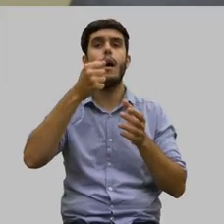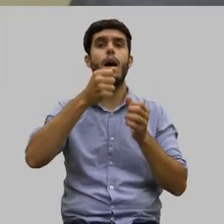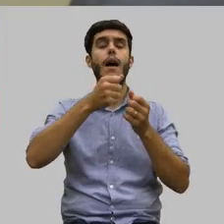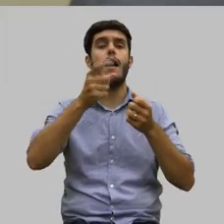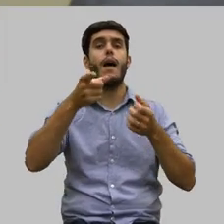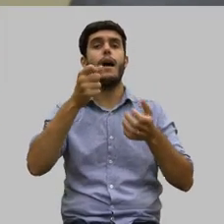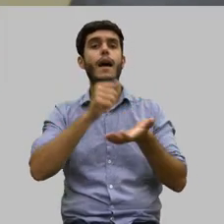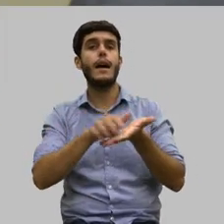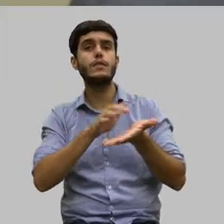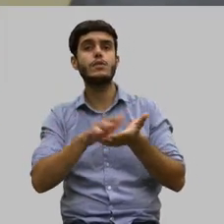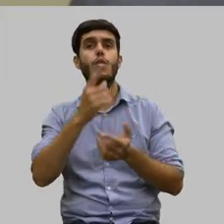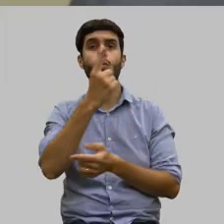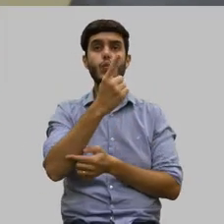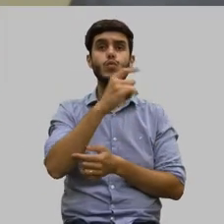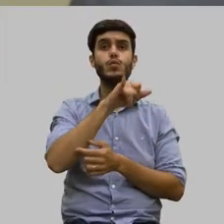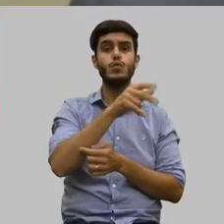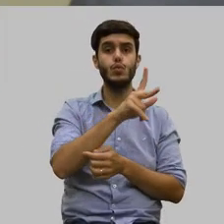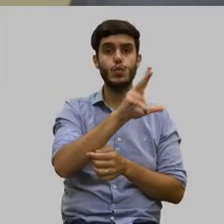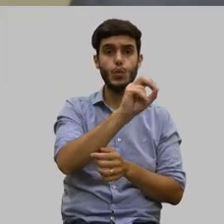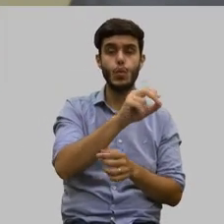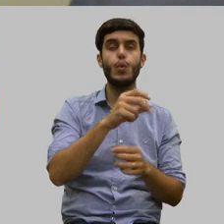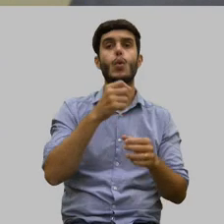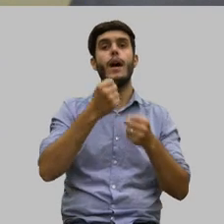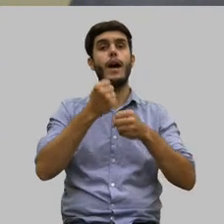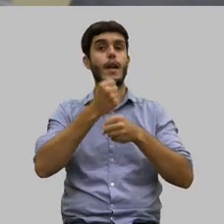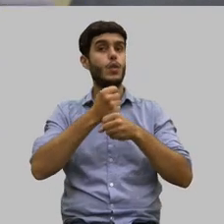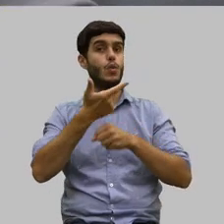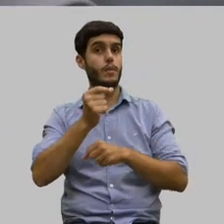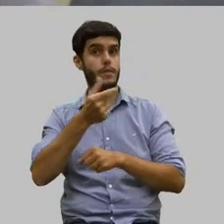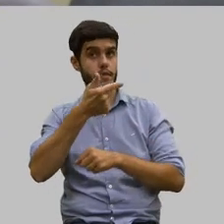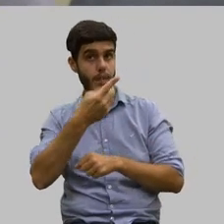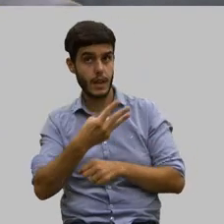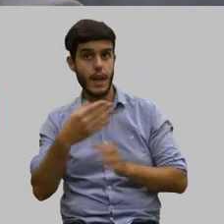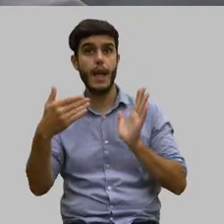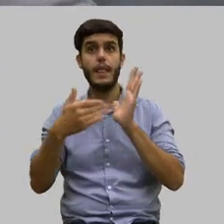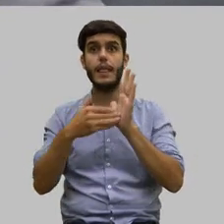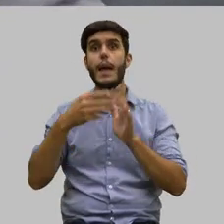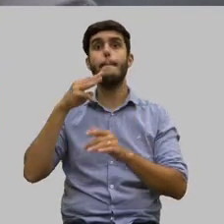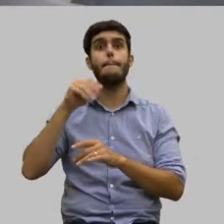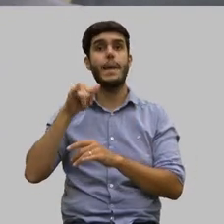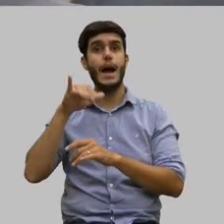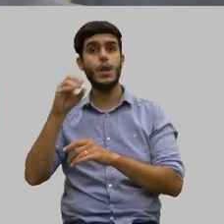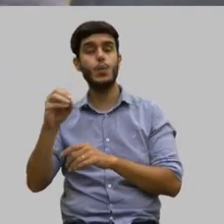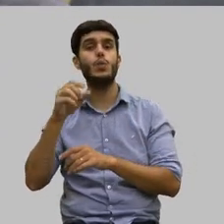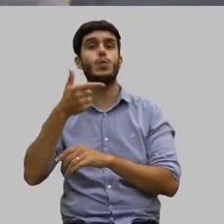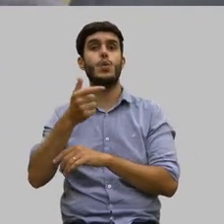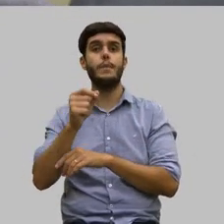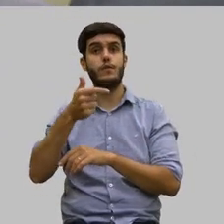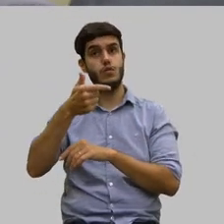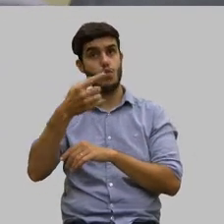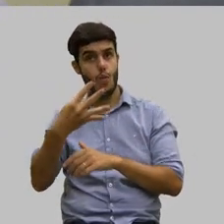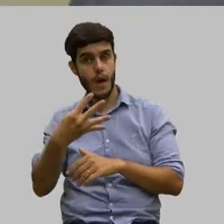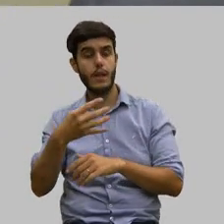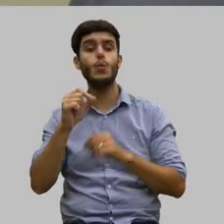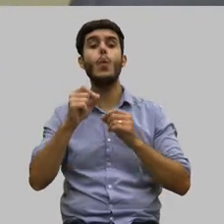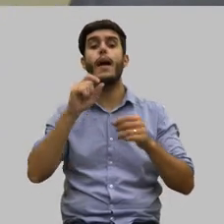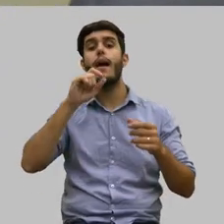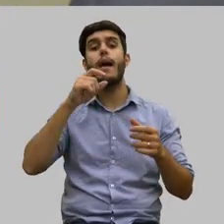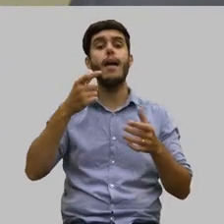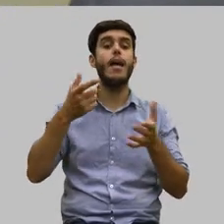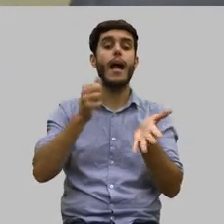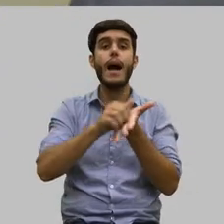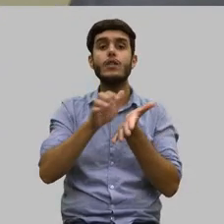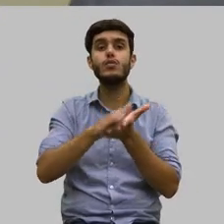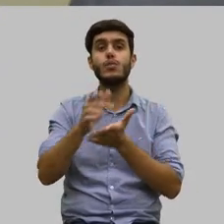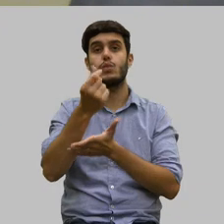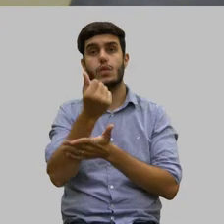2023 a 31 de Maio de 2024 a presidência informa